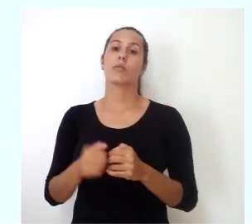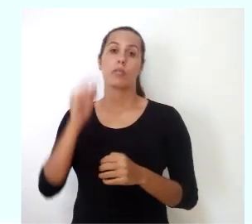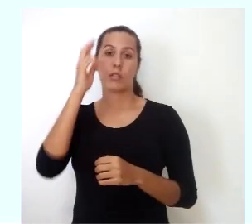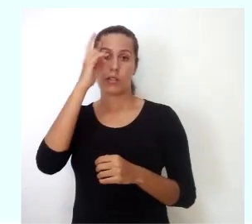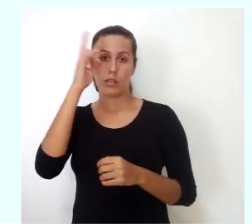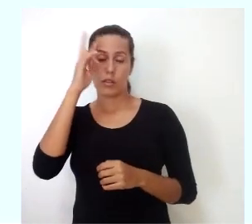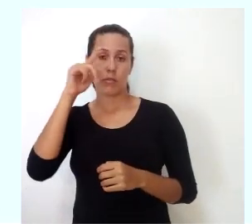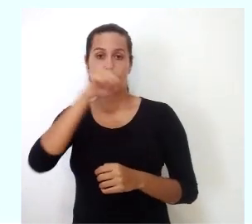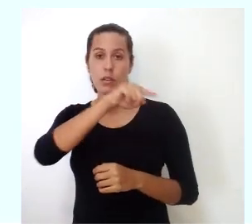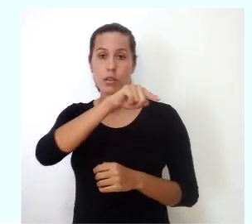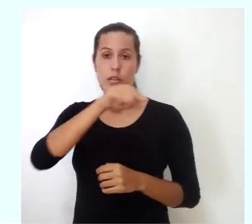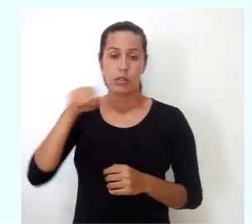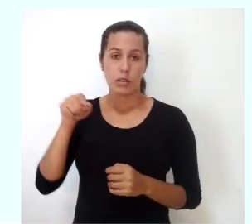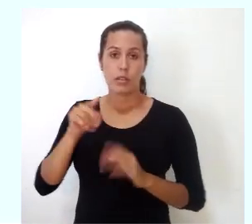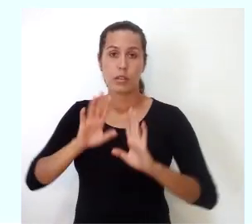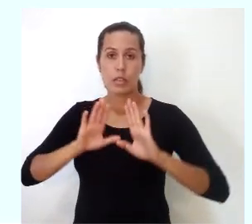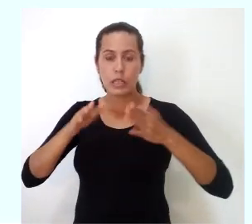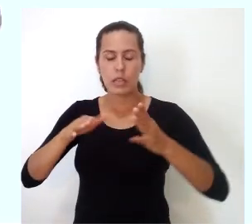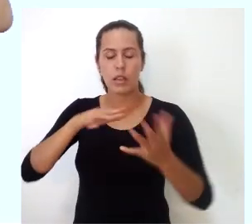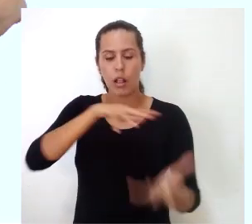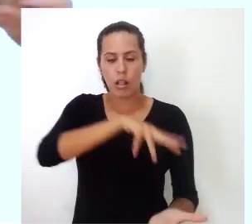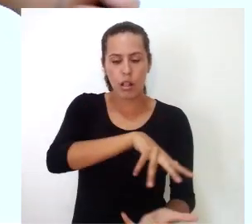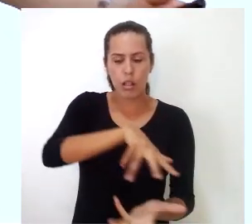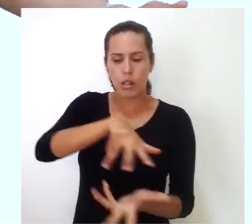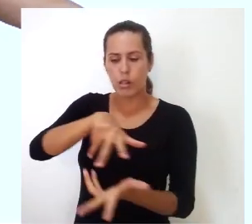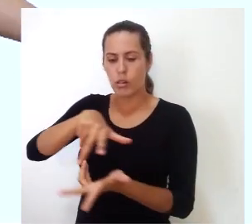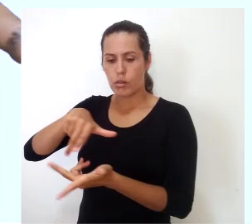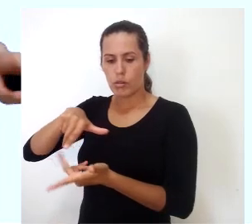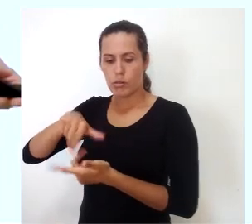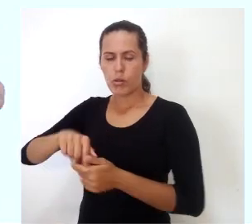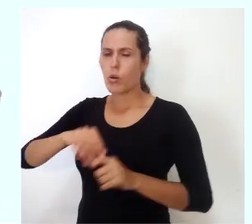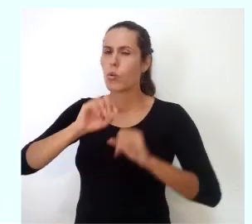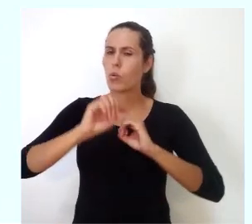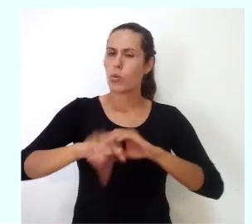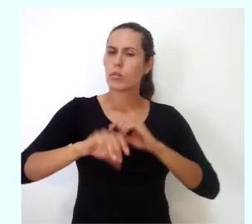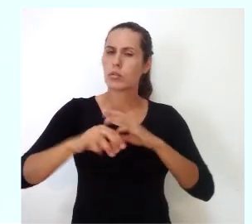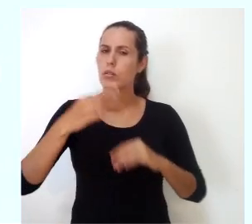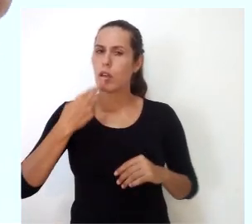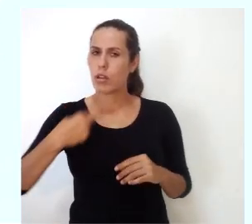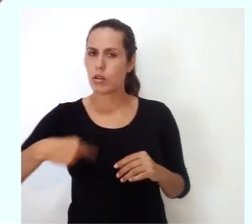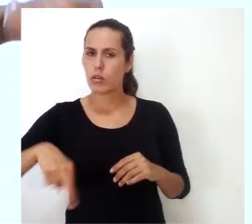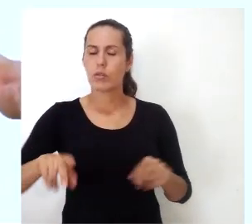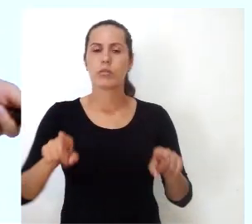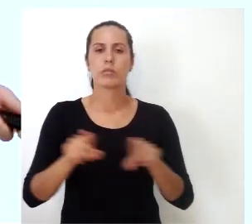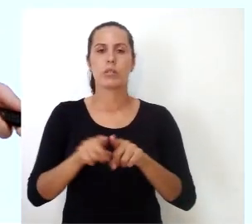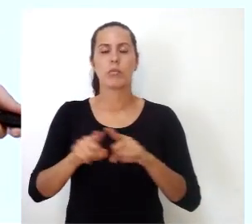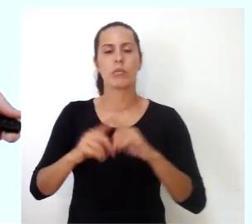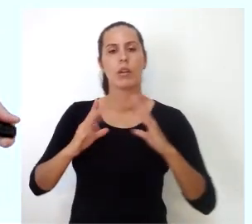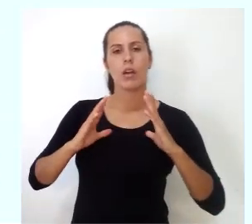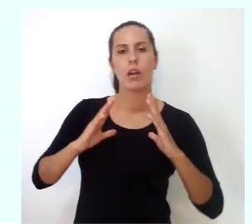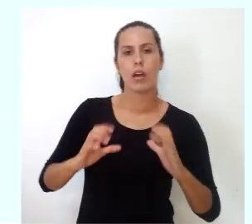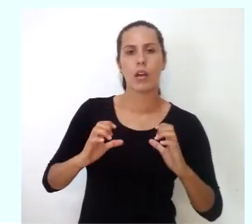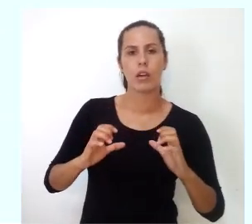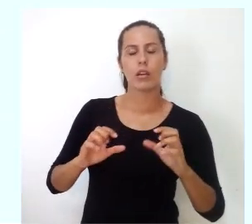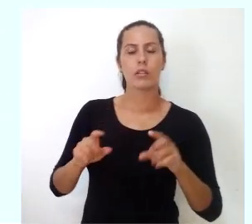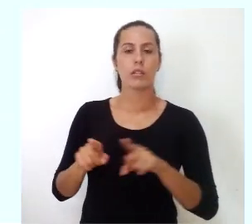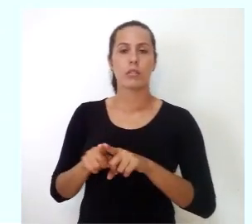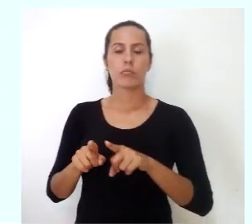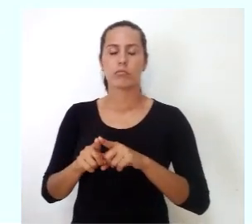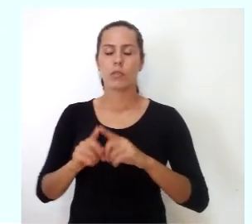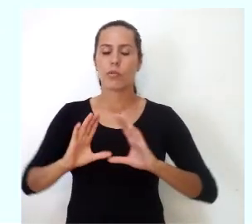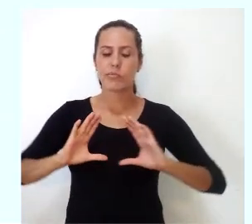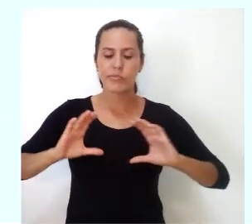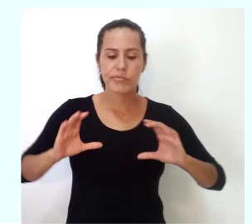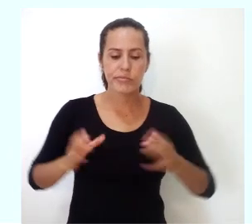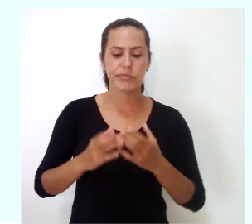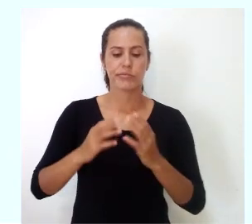só lembrar que eu tentei conduzir vocês dentro desse universo entre o ensino religioso e a questão da